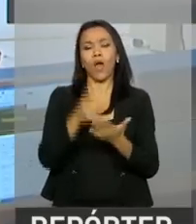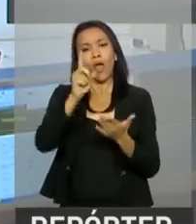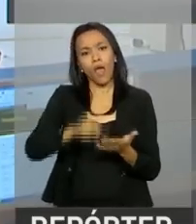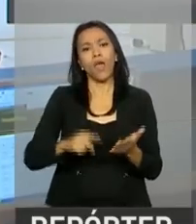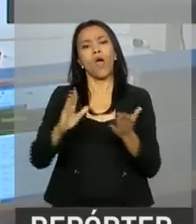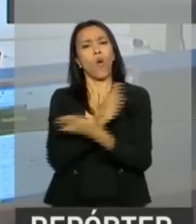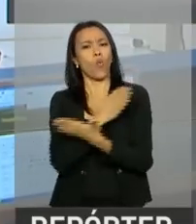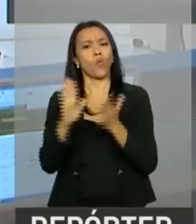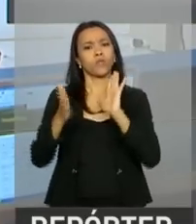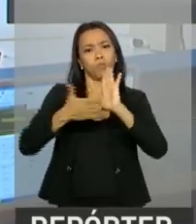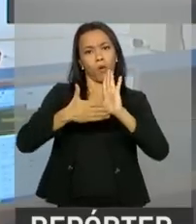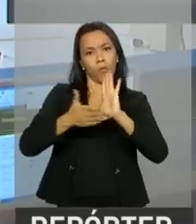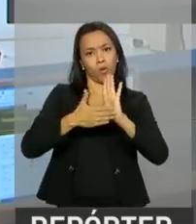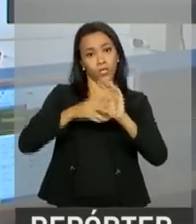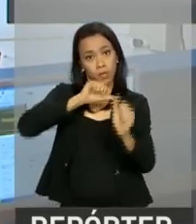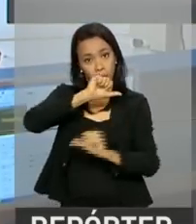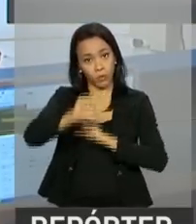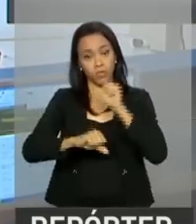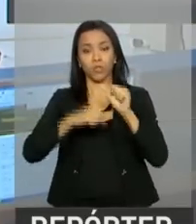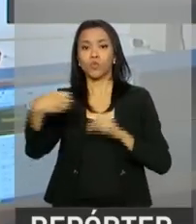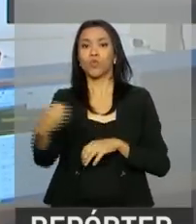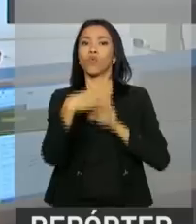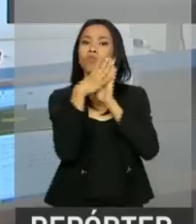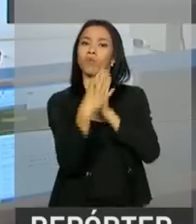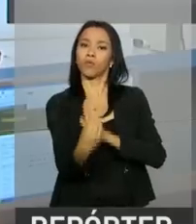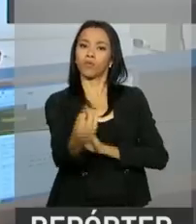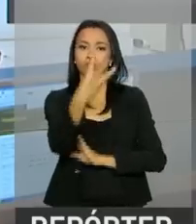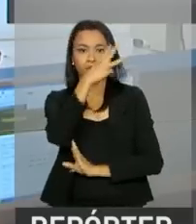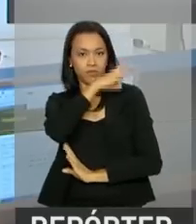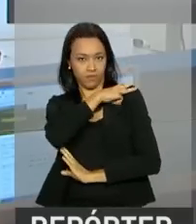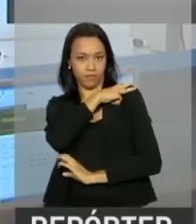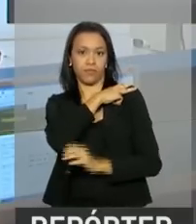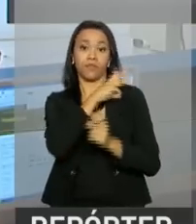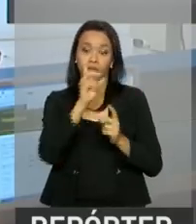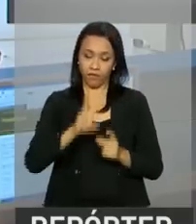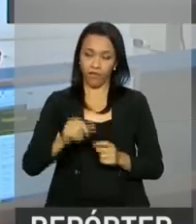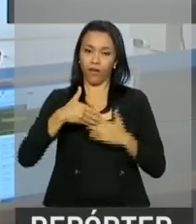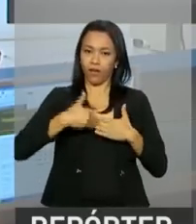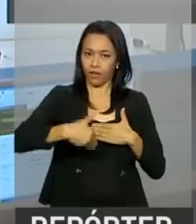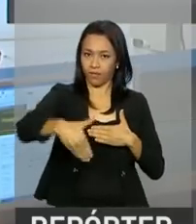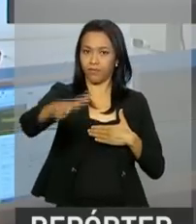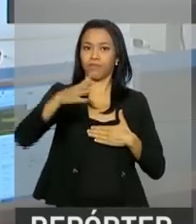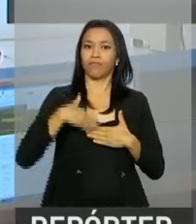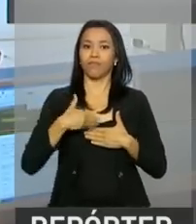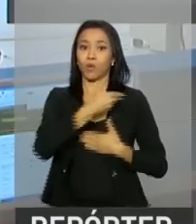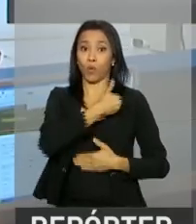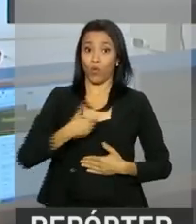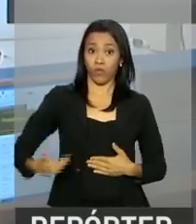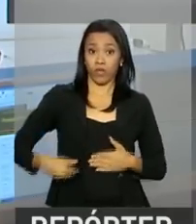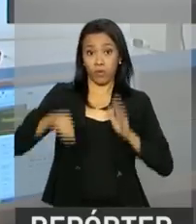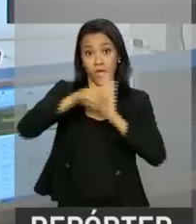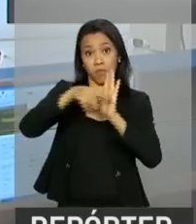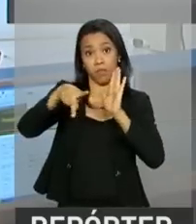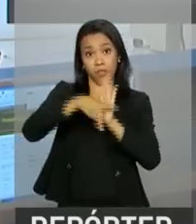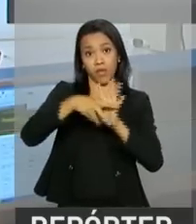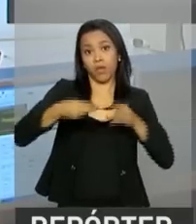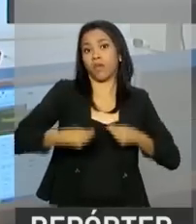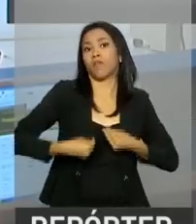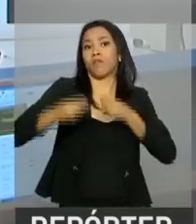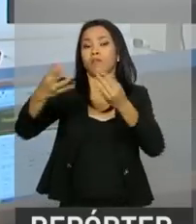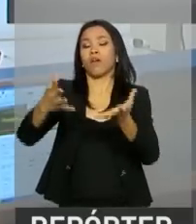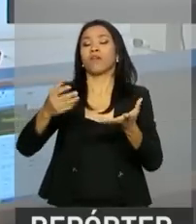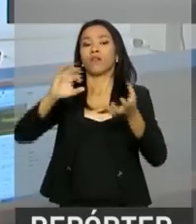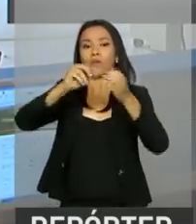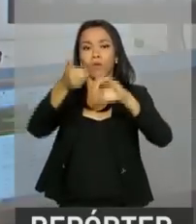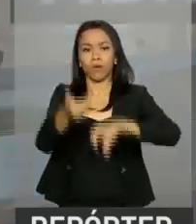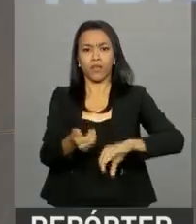propostas da reestruturação do ensino médio, batizada de novo ensino médio, que será encaminhada pelo governo por medida provisória ao Congresso